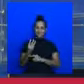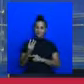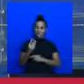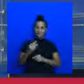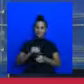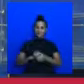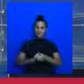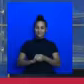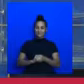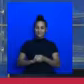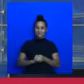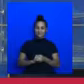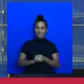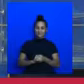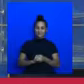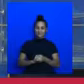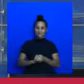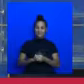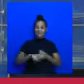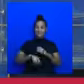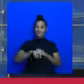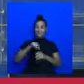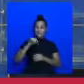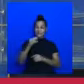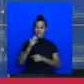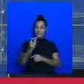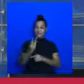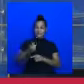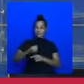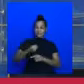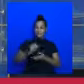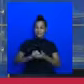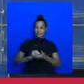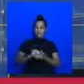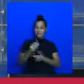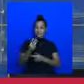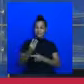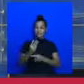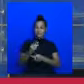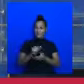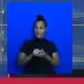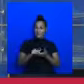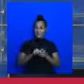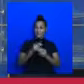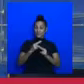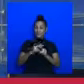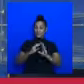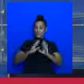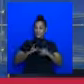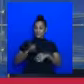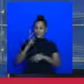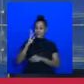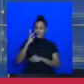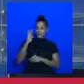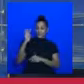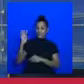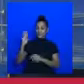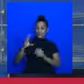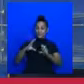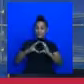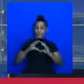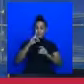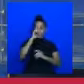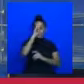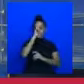33. Verde, 33. Foram sorteados 3 números, faltam 3. Loterias Caixa, já pensou?